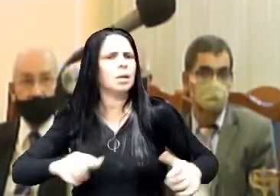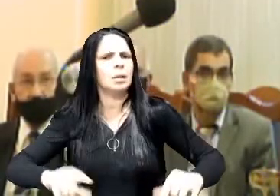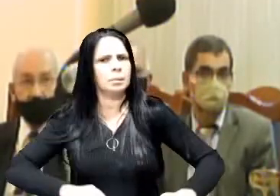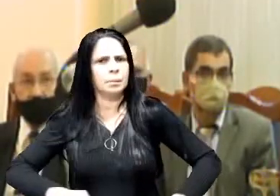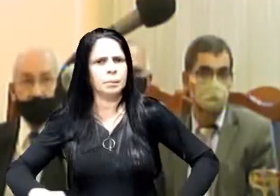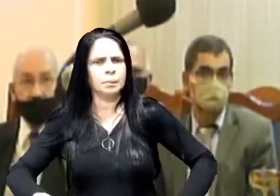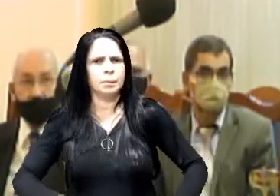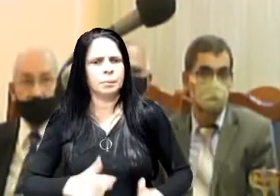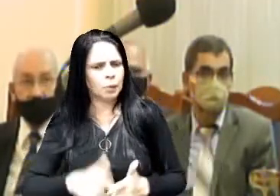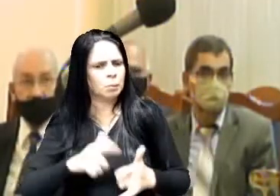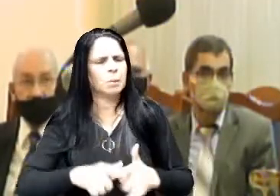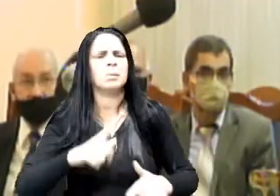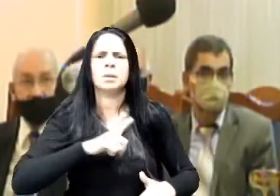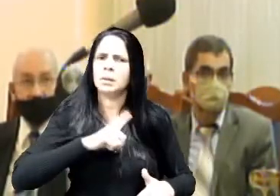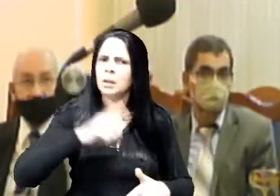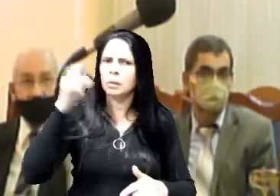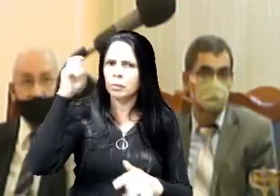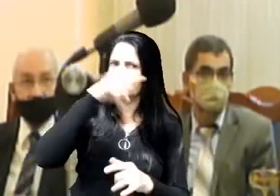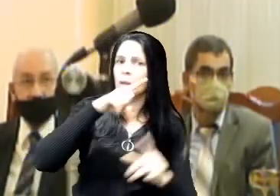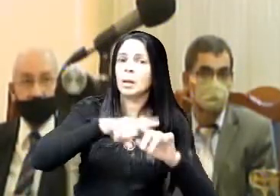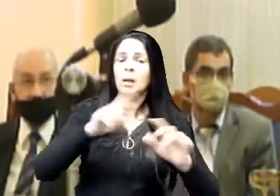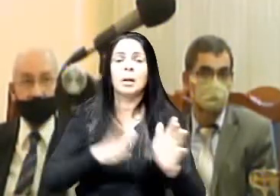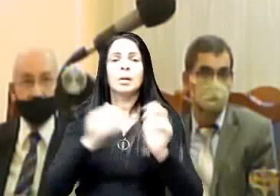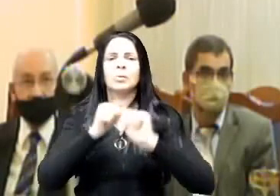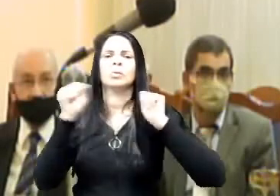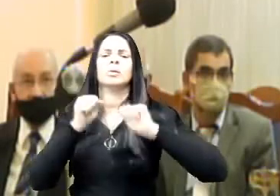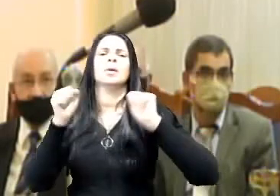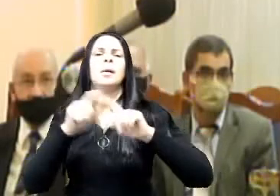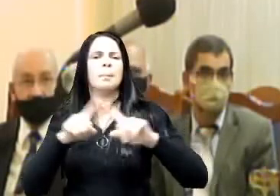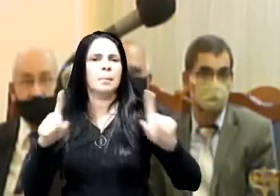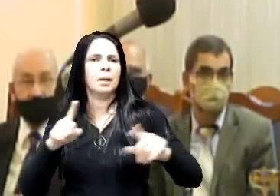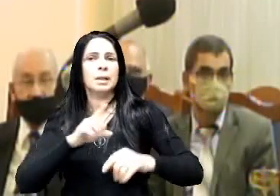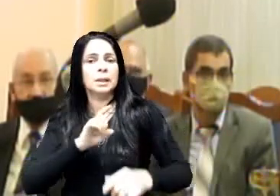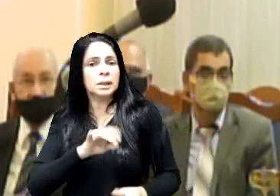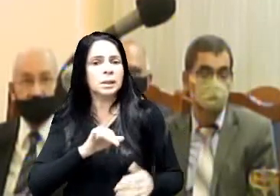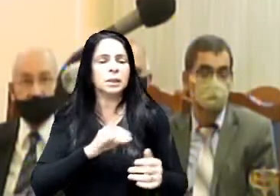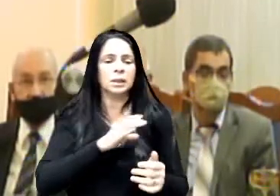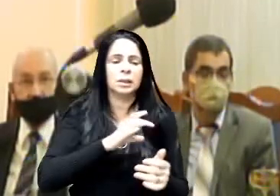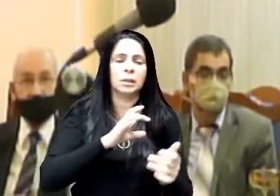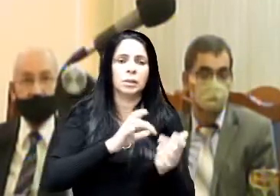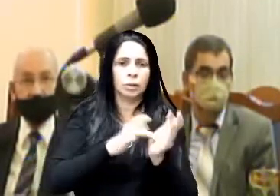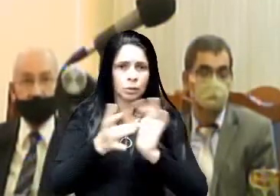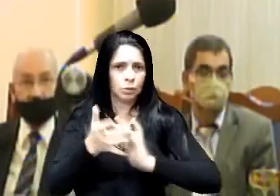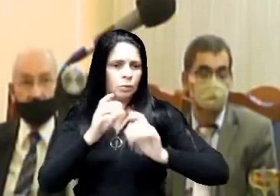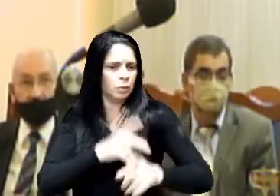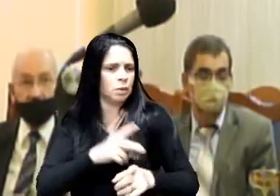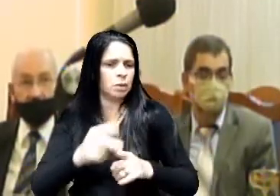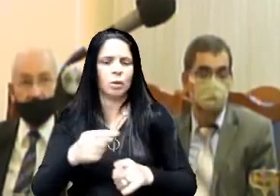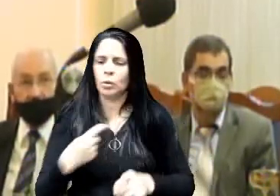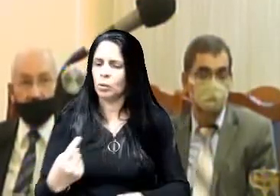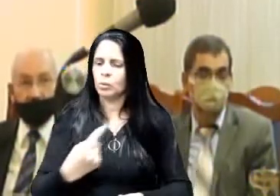dificuldade. Aleluia. Mas se Cristo venceu, nós venceremos também.